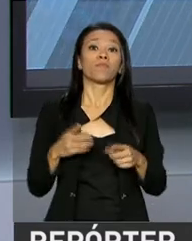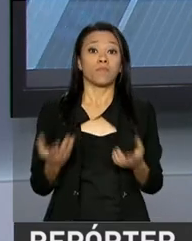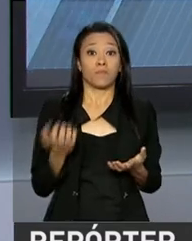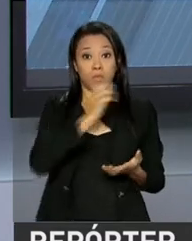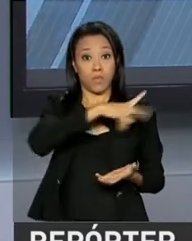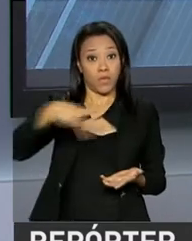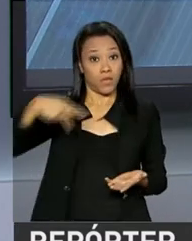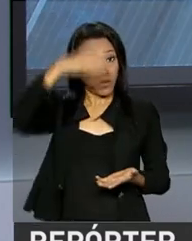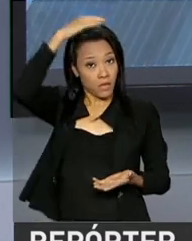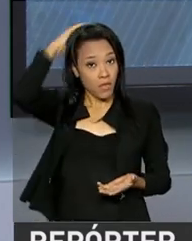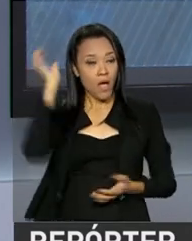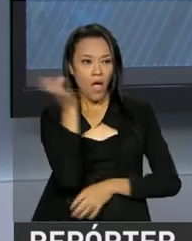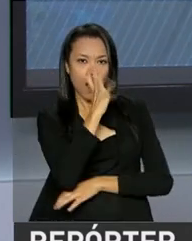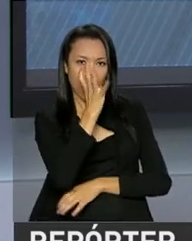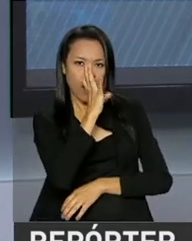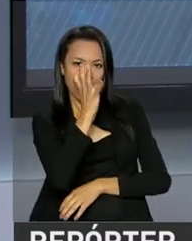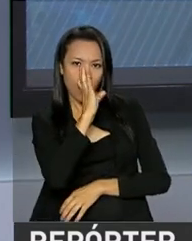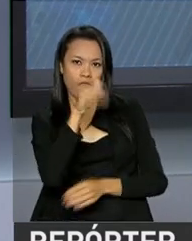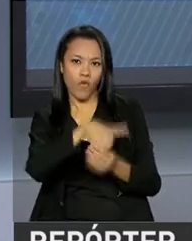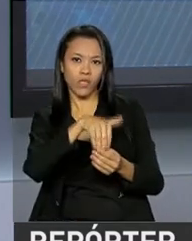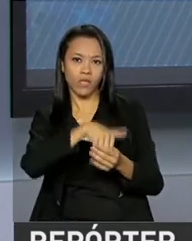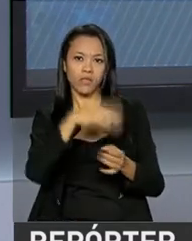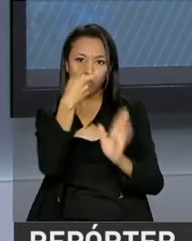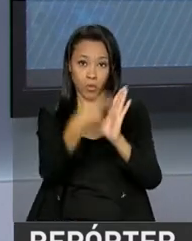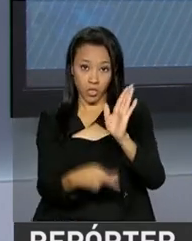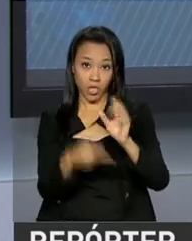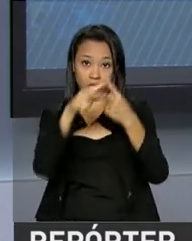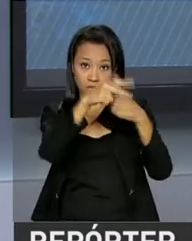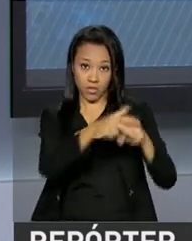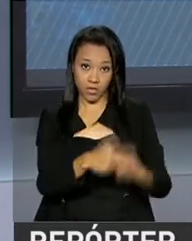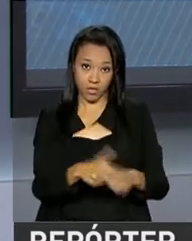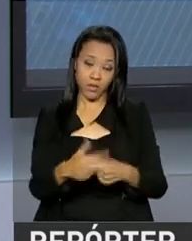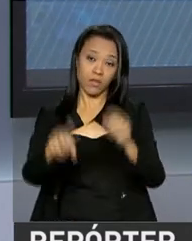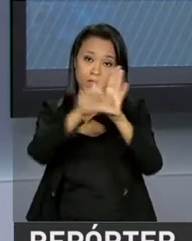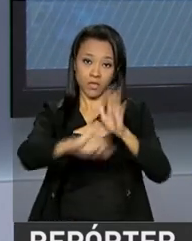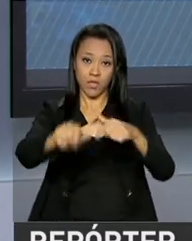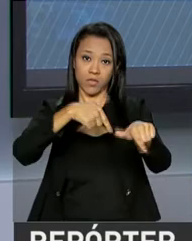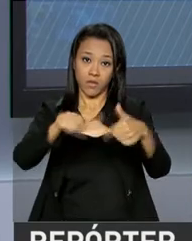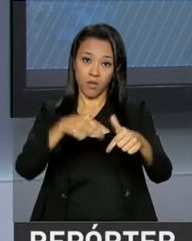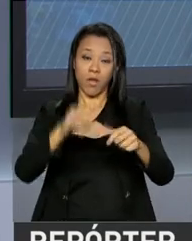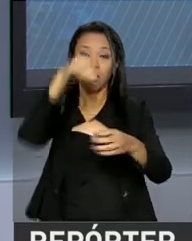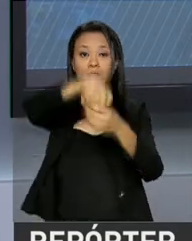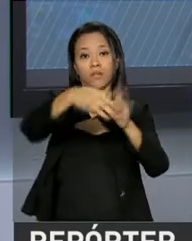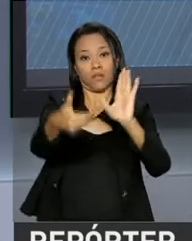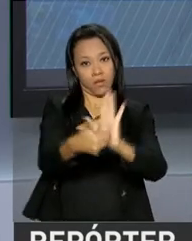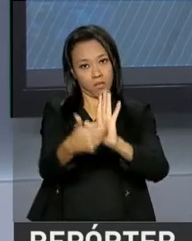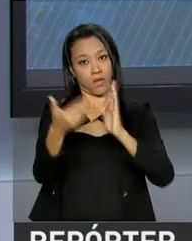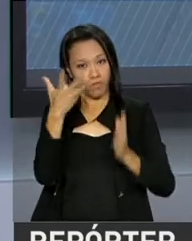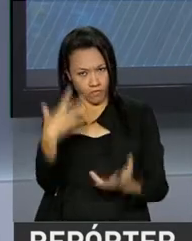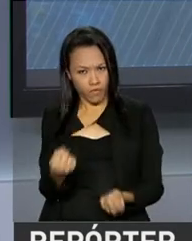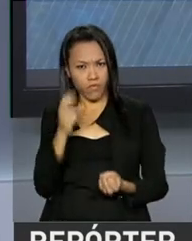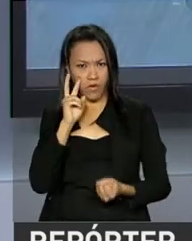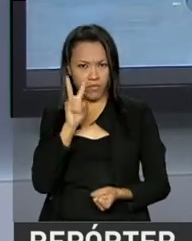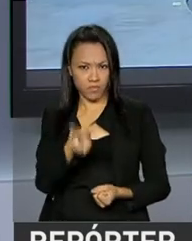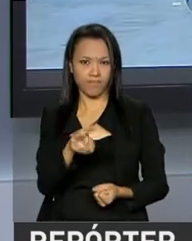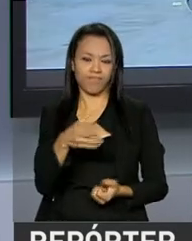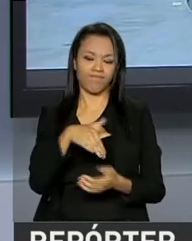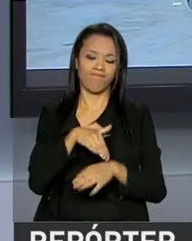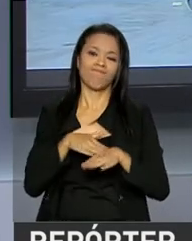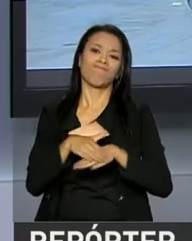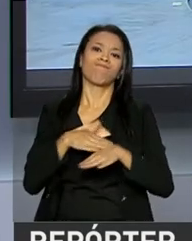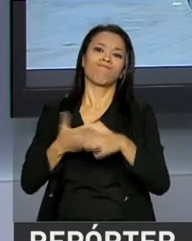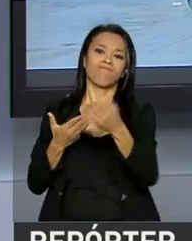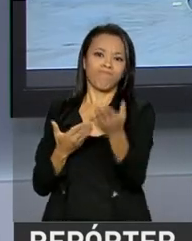michel temer acompanhou a votação do projeto de modernização das leis trabalhistas na câmara dos deputados vamos então conversar com o